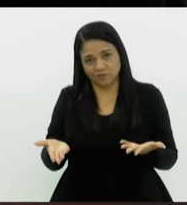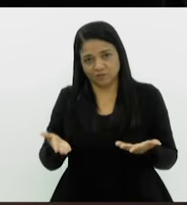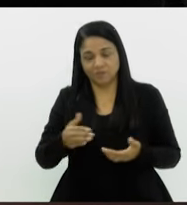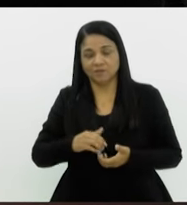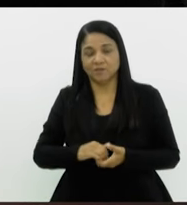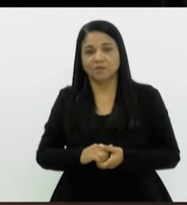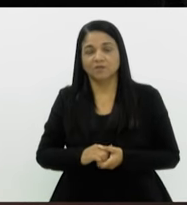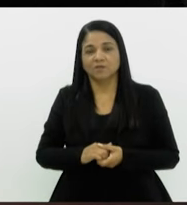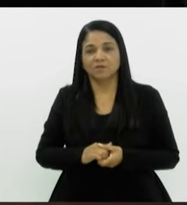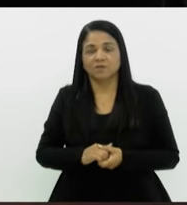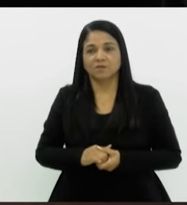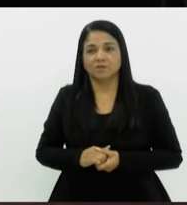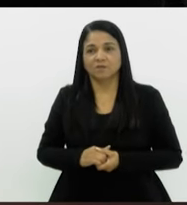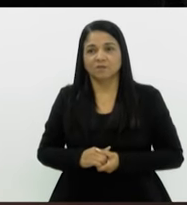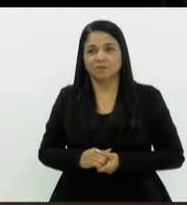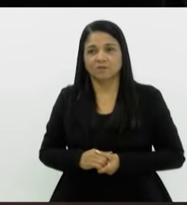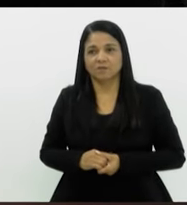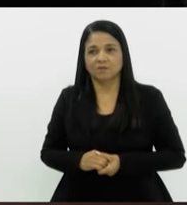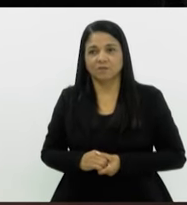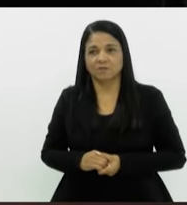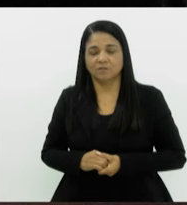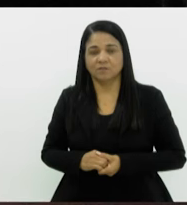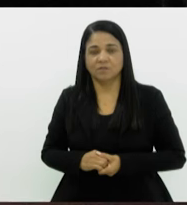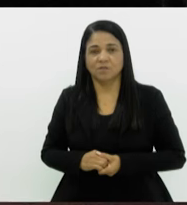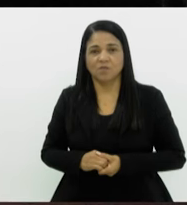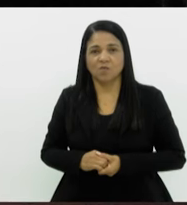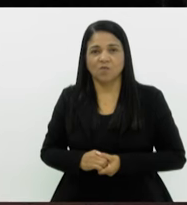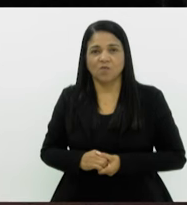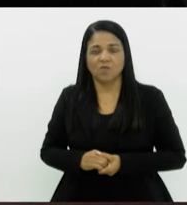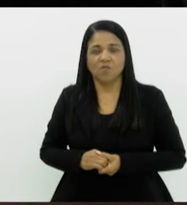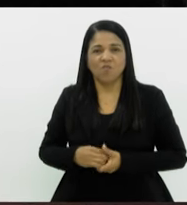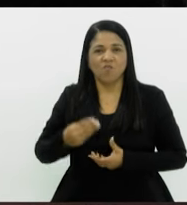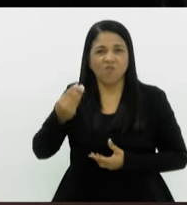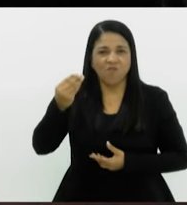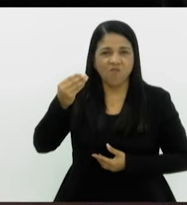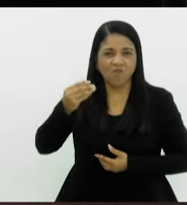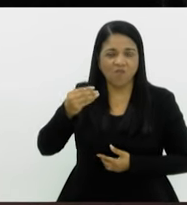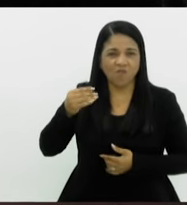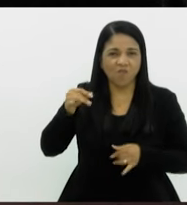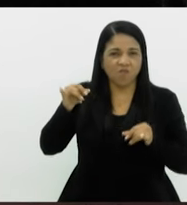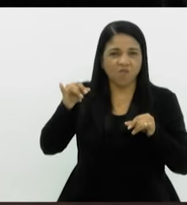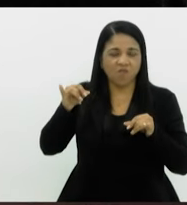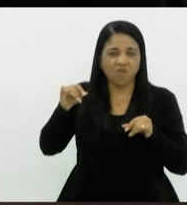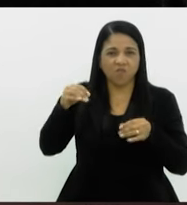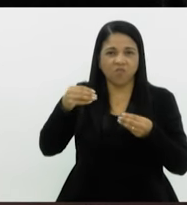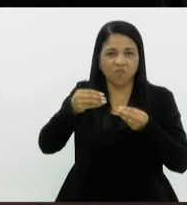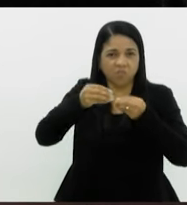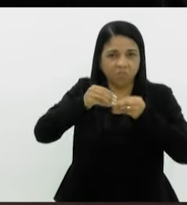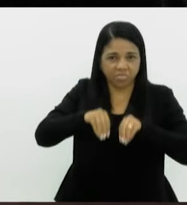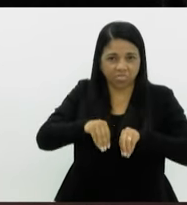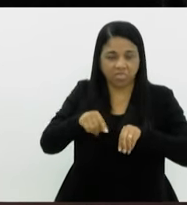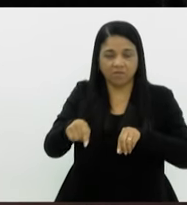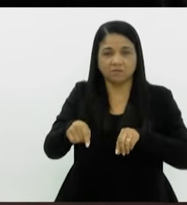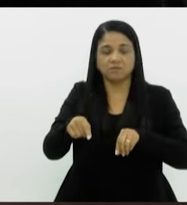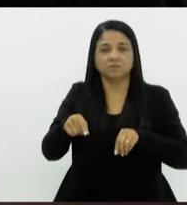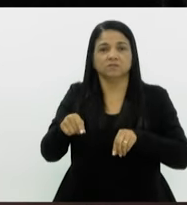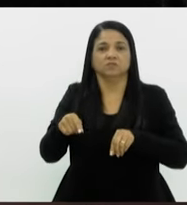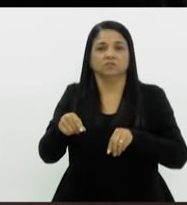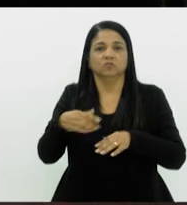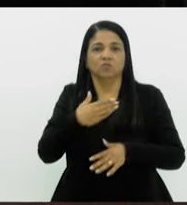O fracasso do governo federal, do desgoverno Lula, em tratar a tragédia no Rio Grande do